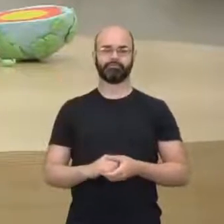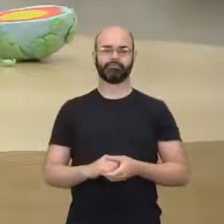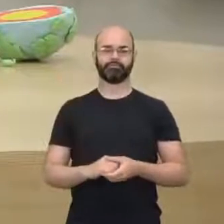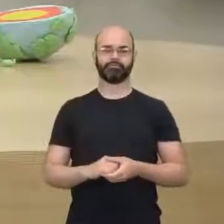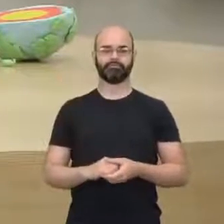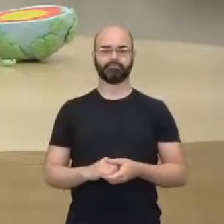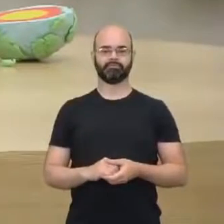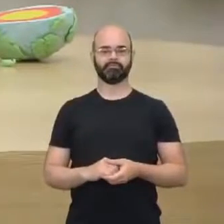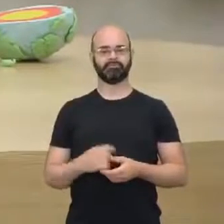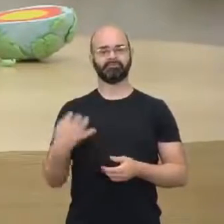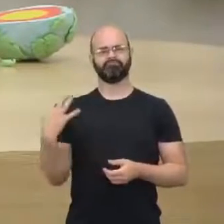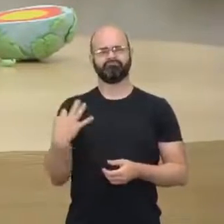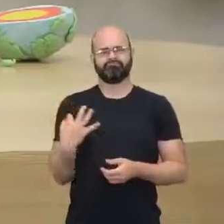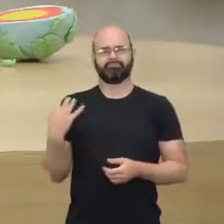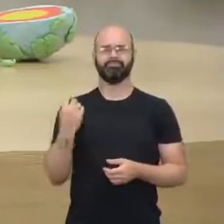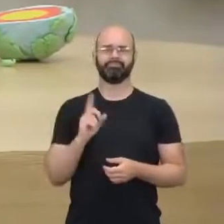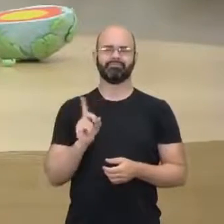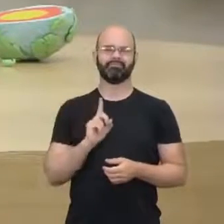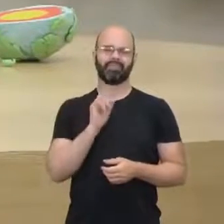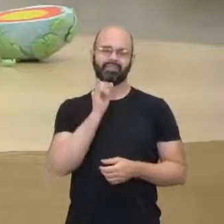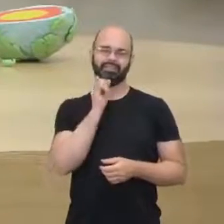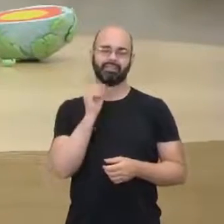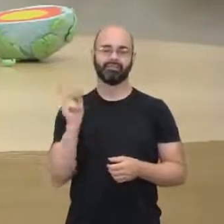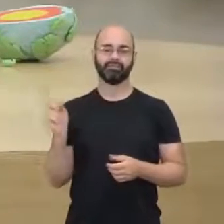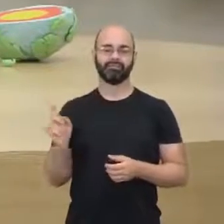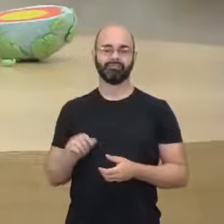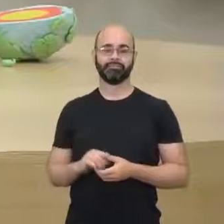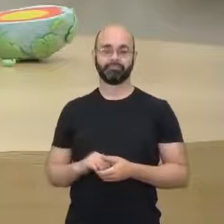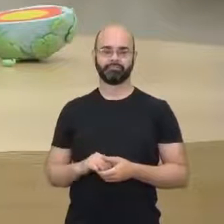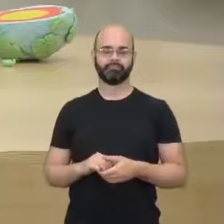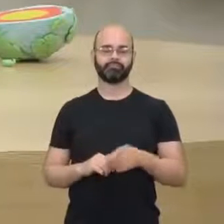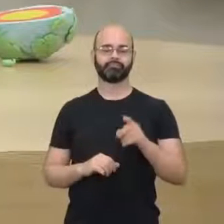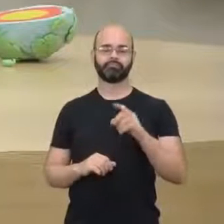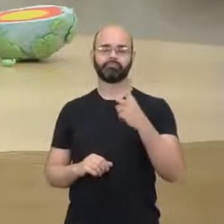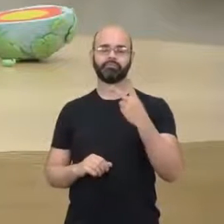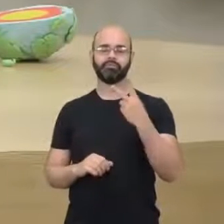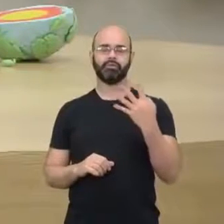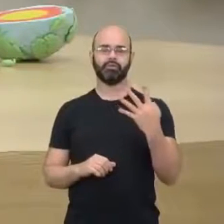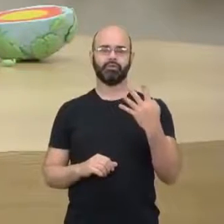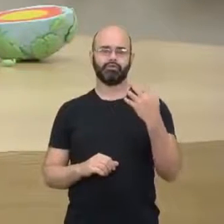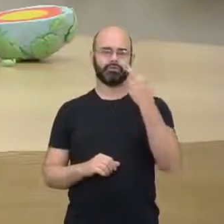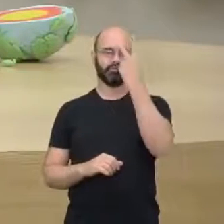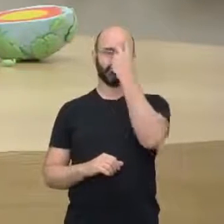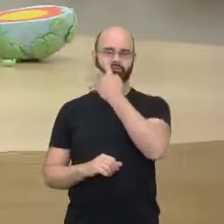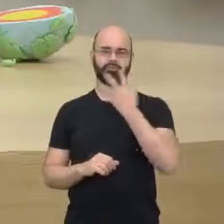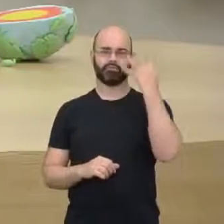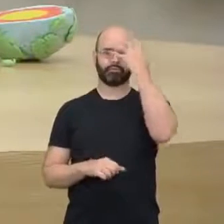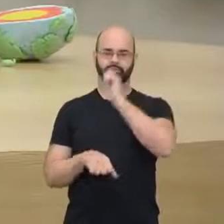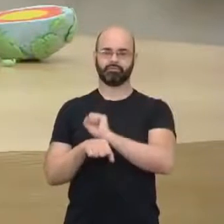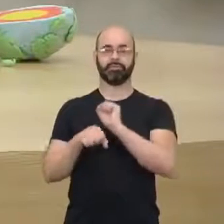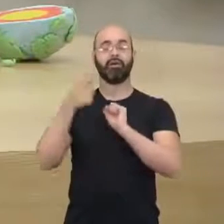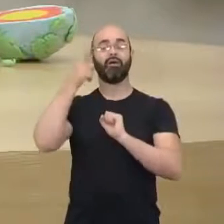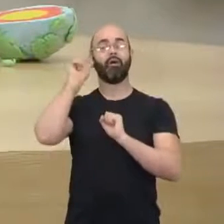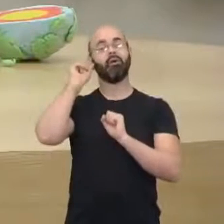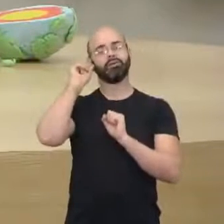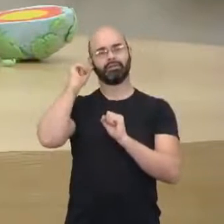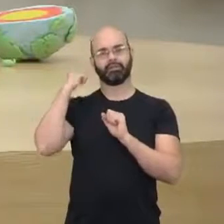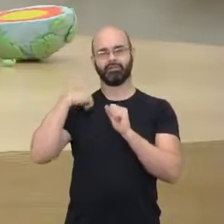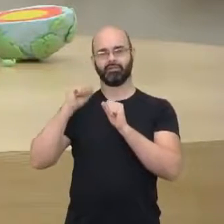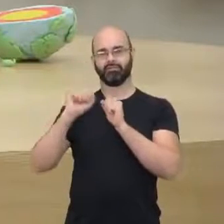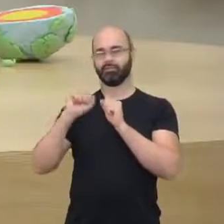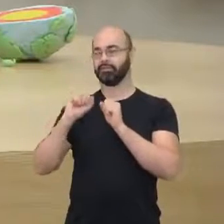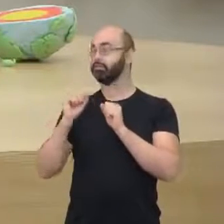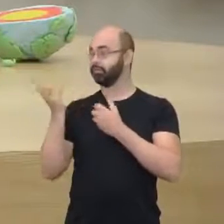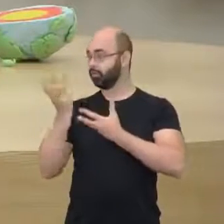Não ficou aquela maravilha, mas tá aí. É sempre bom deixar 24 horas. Isso aqui eu fiz ontem, né? Quando o Antônio me convidou para a aula, eu falei,